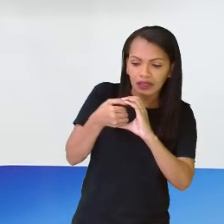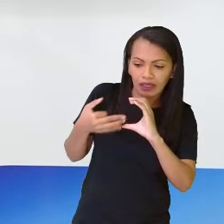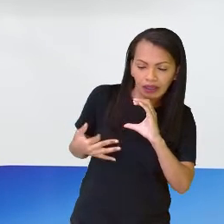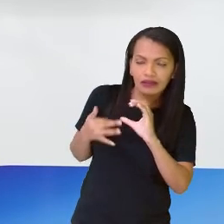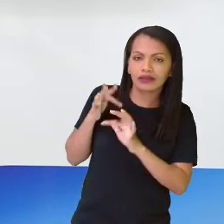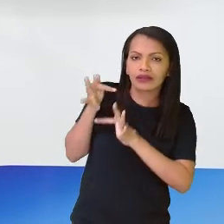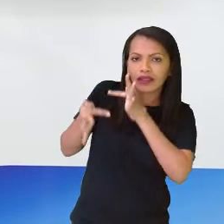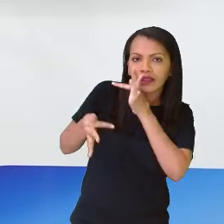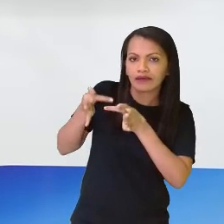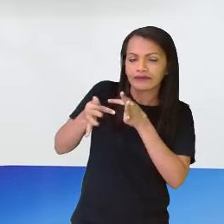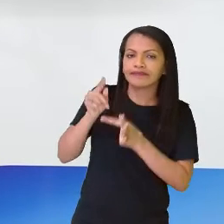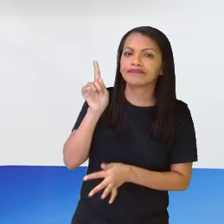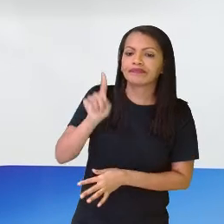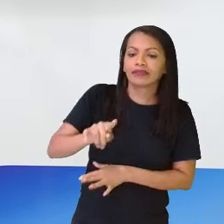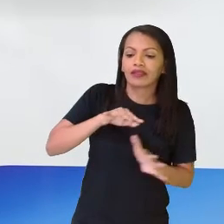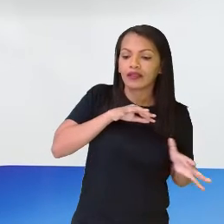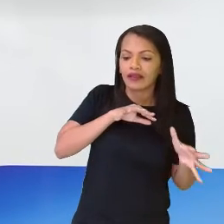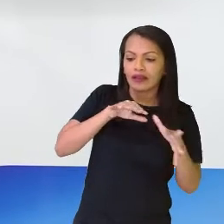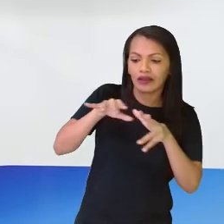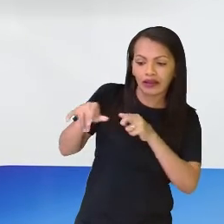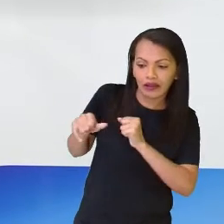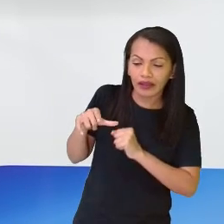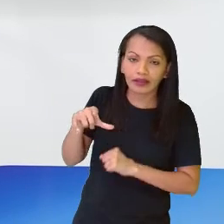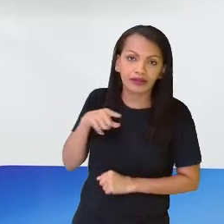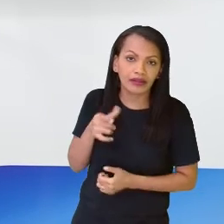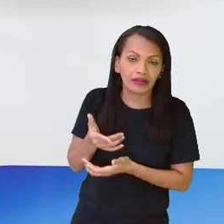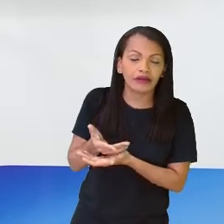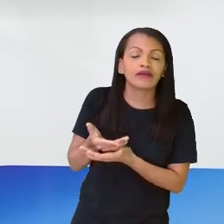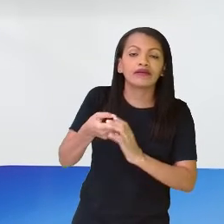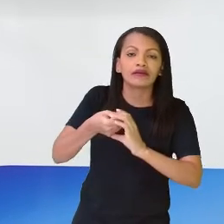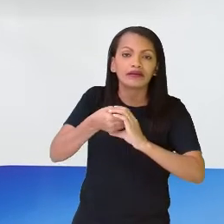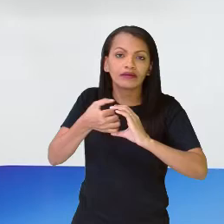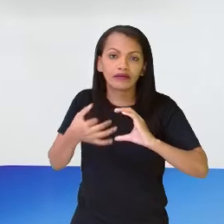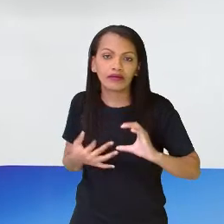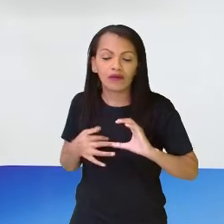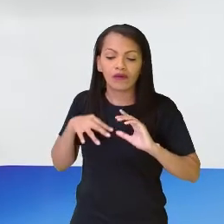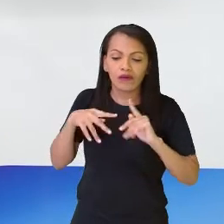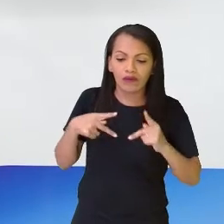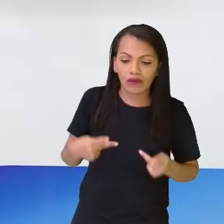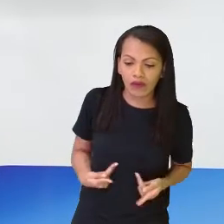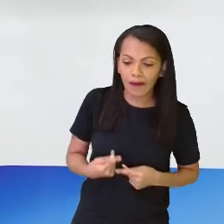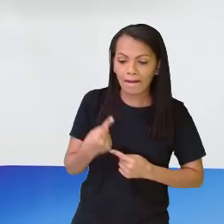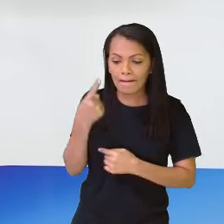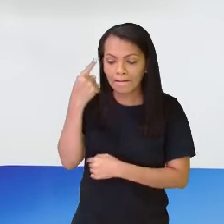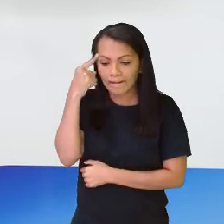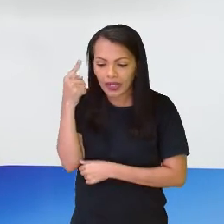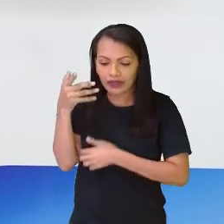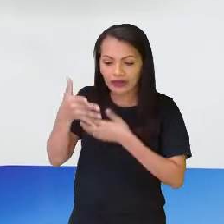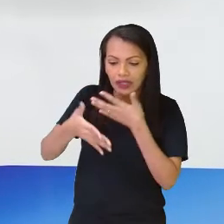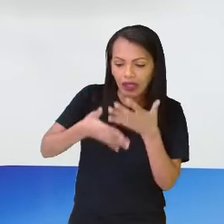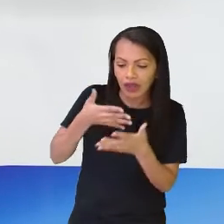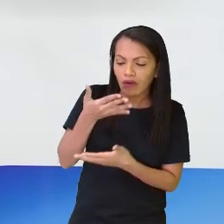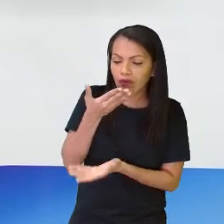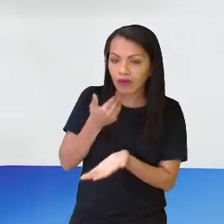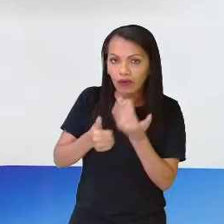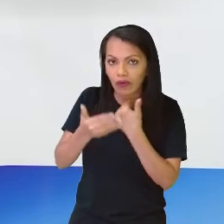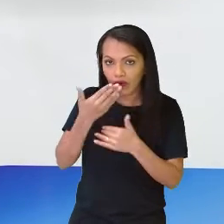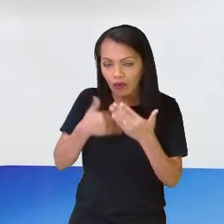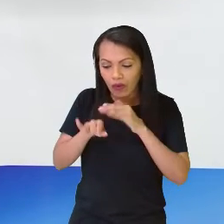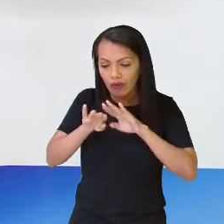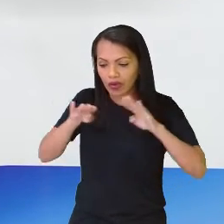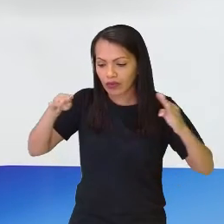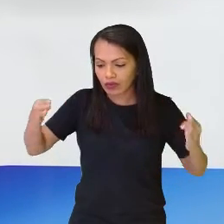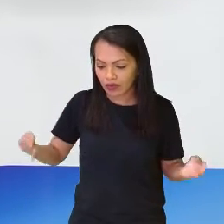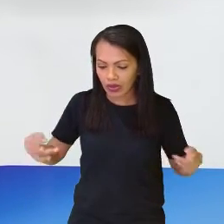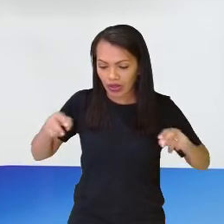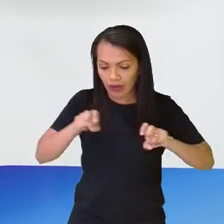justamente é essa. Os animais, eles têm características humanas, eles pensam, eles falam, eles comem, tipo na mesa,